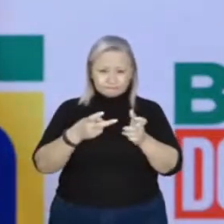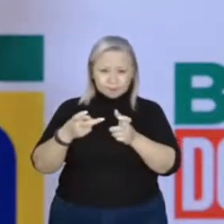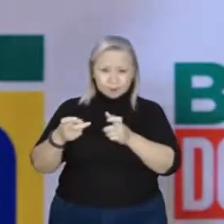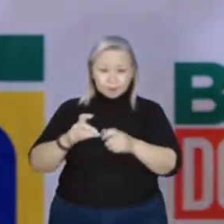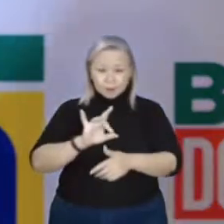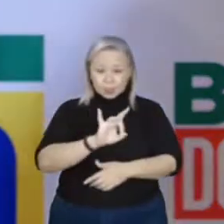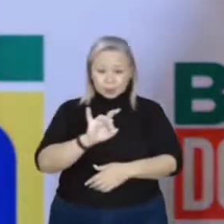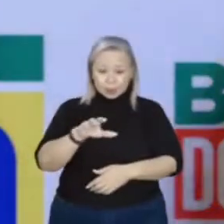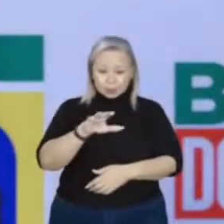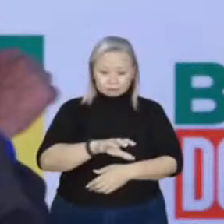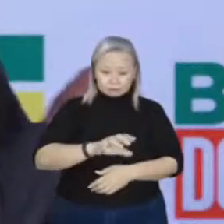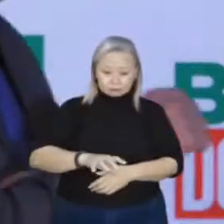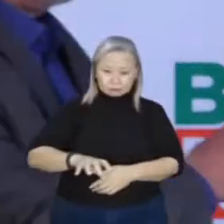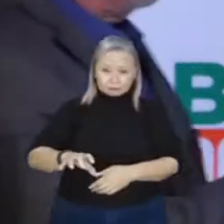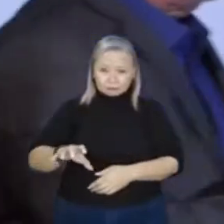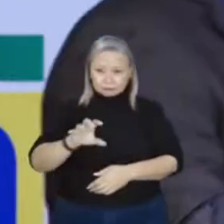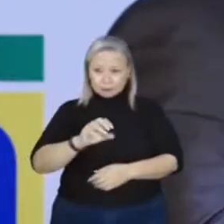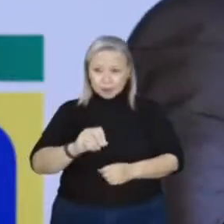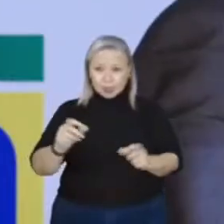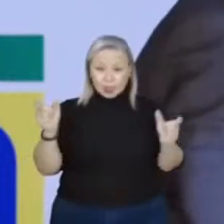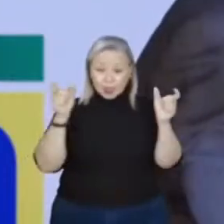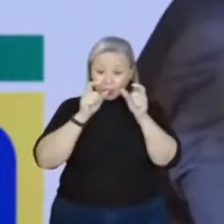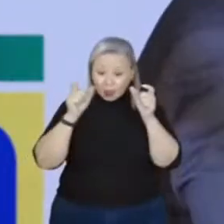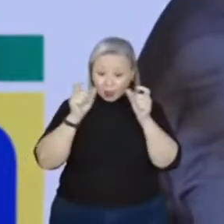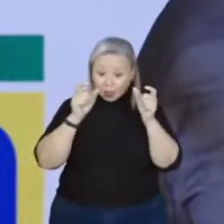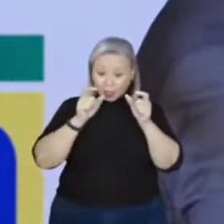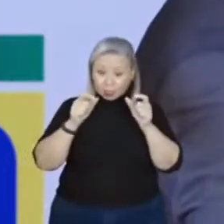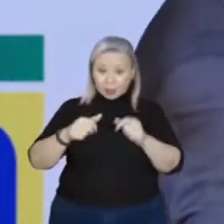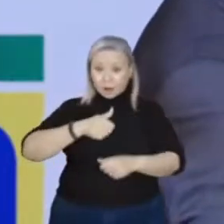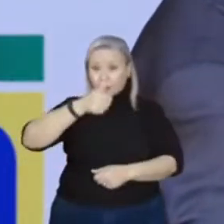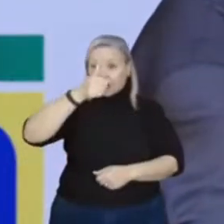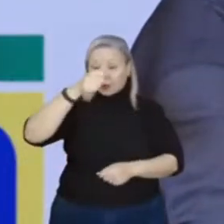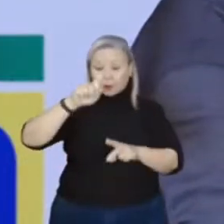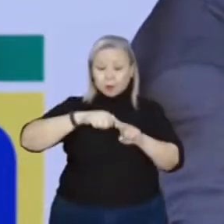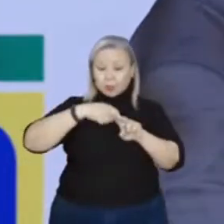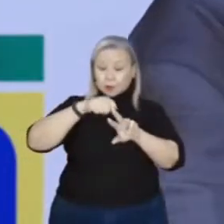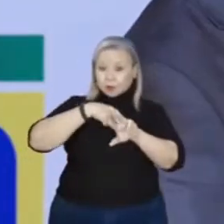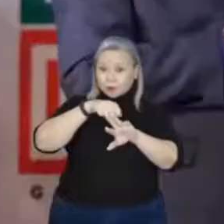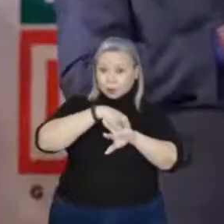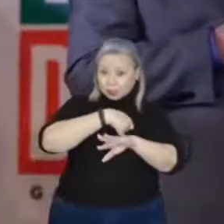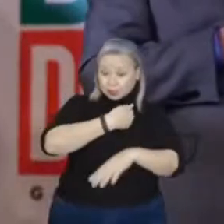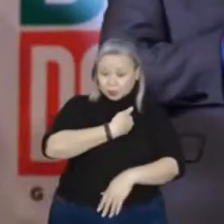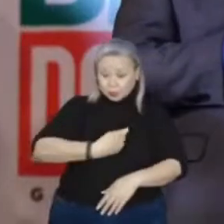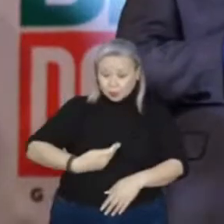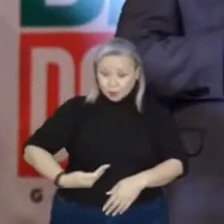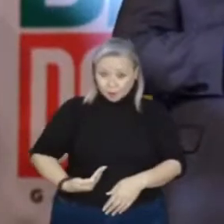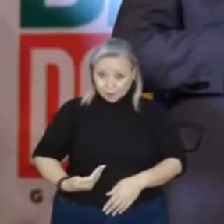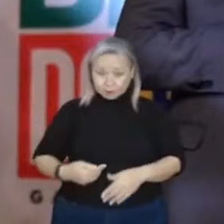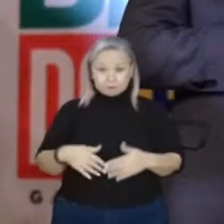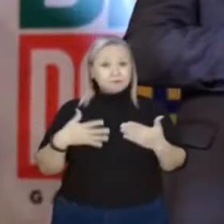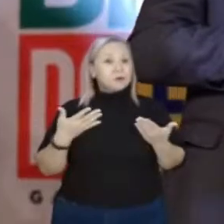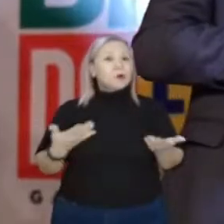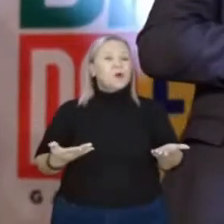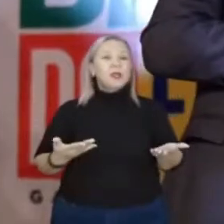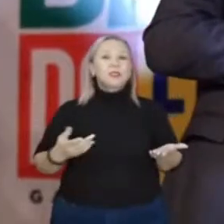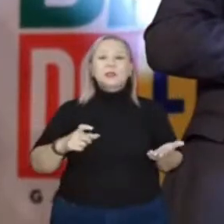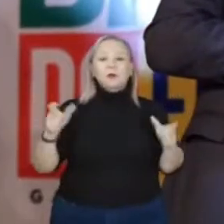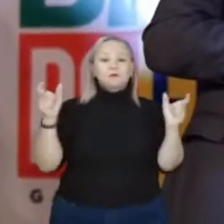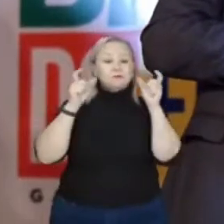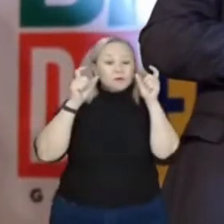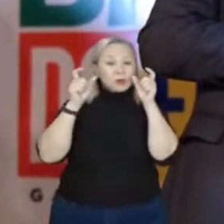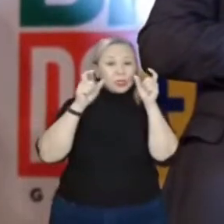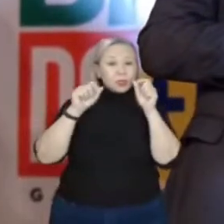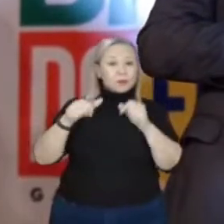área, alertas para os primeiros meses do governo, quais são os alertas para os